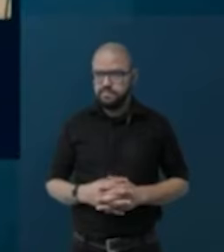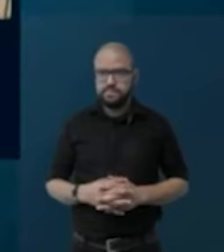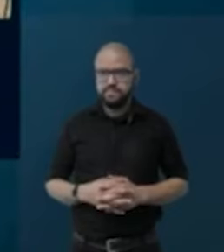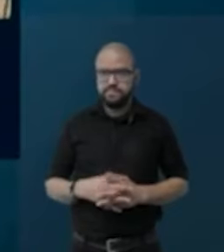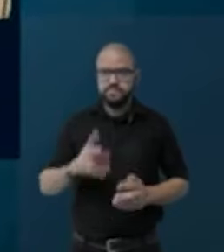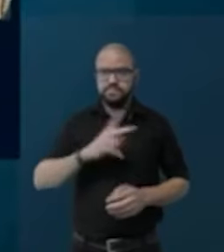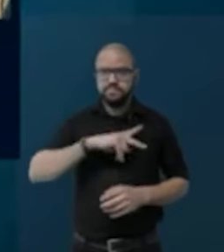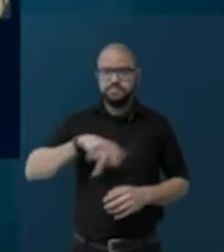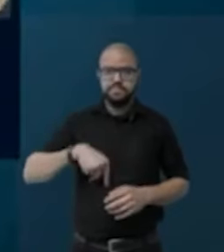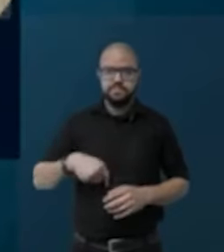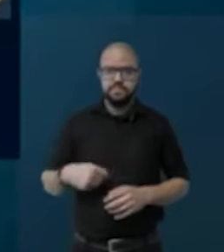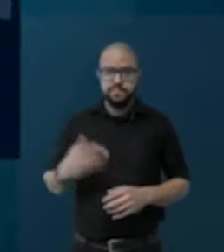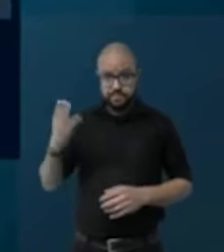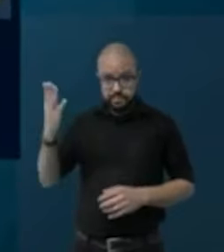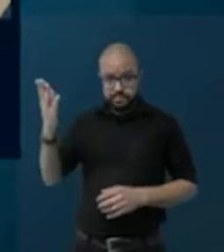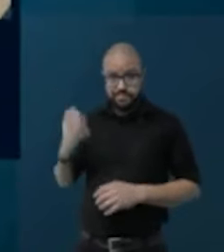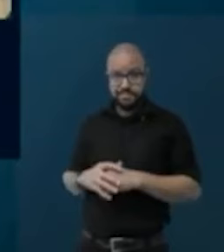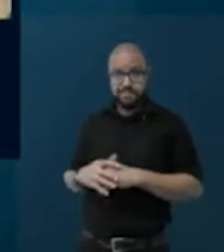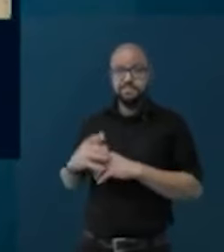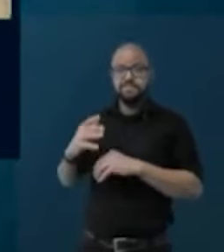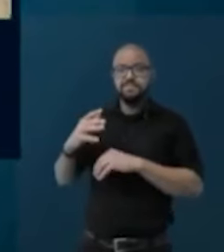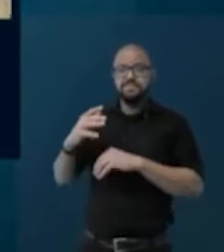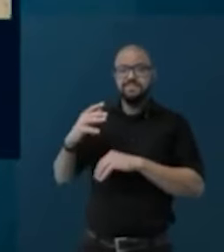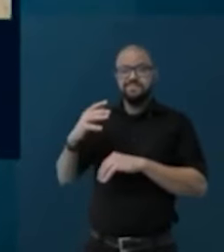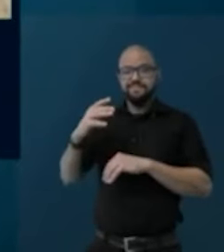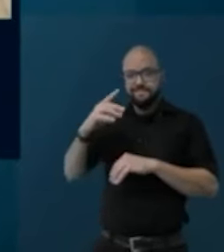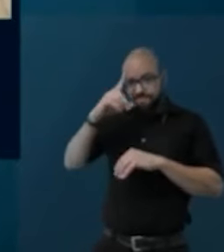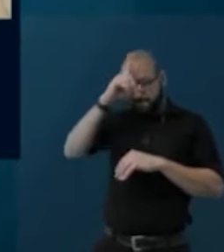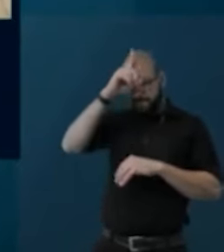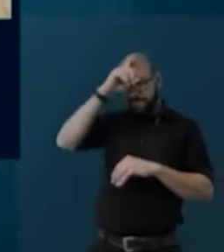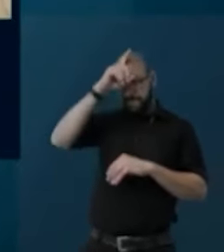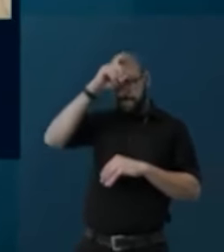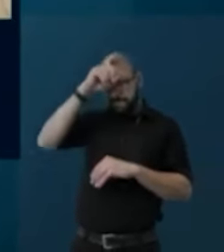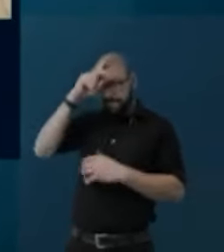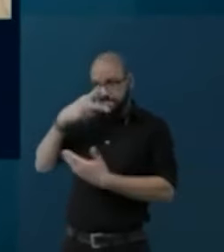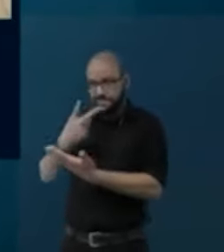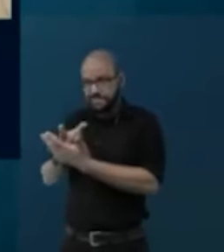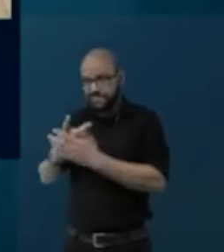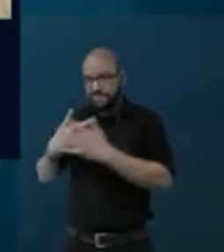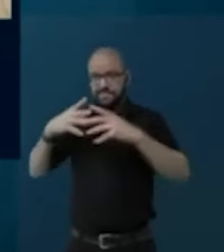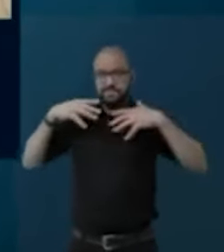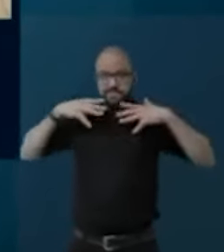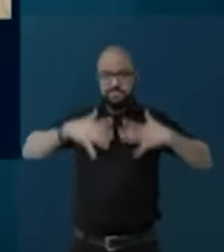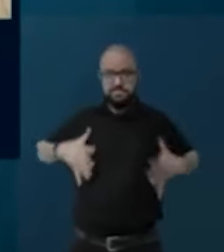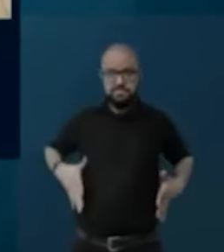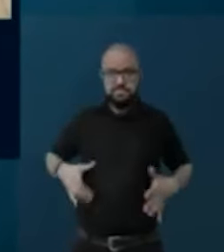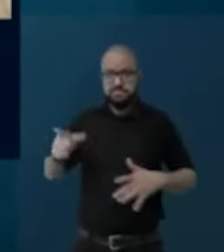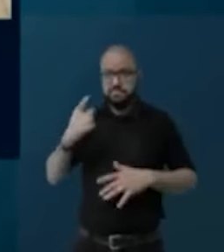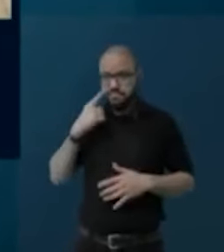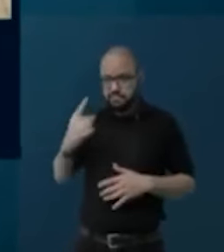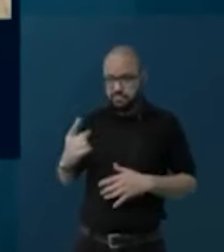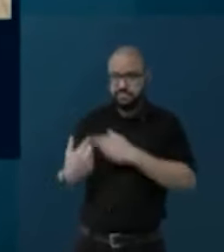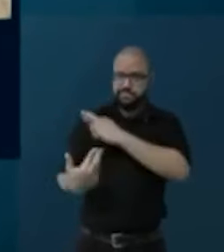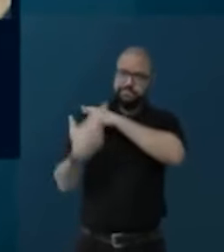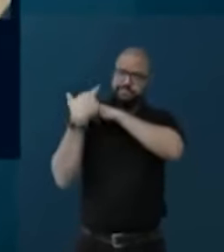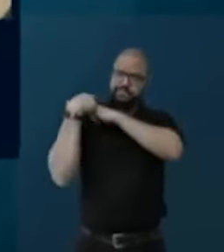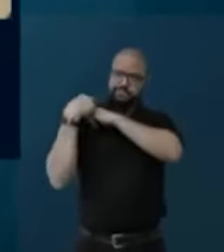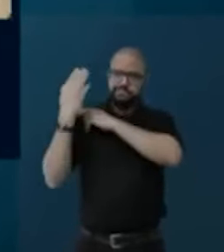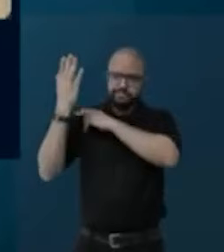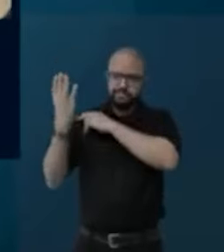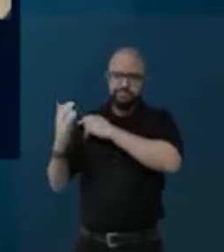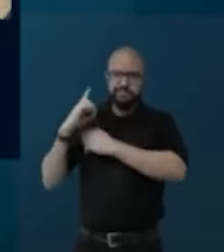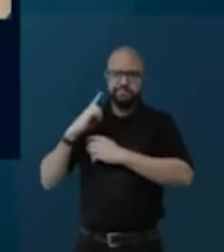presidente, que do hospital está vestido com sua toga, mostrando a todos o imenso compromisso que Sua Excelência tem